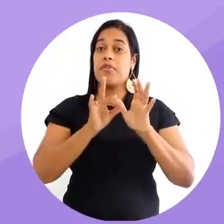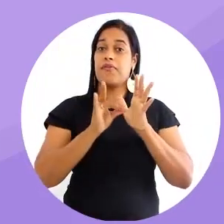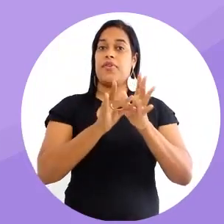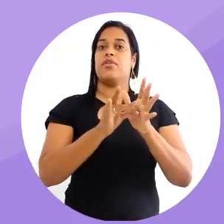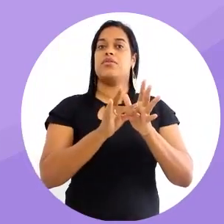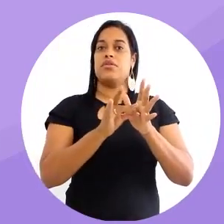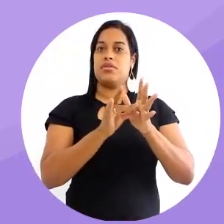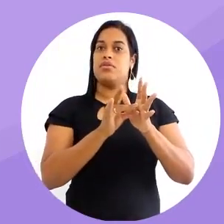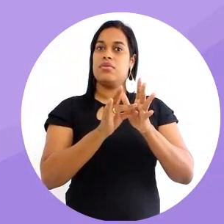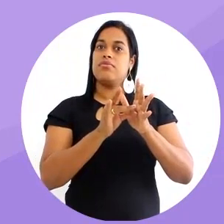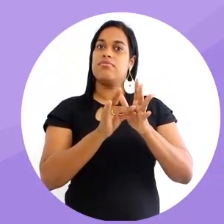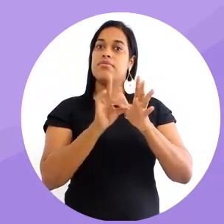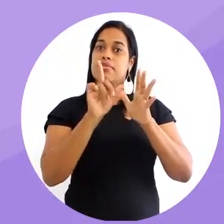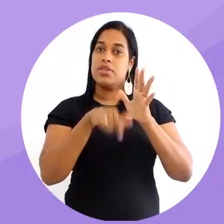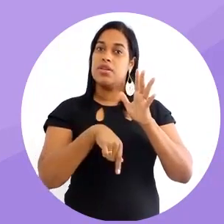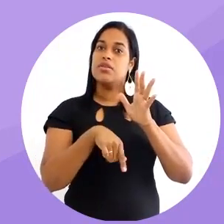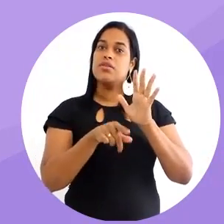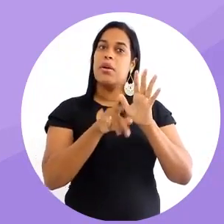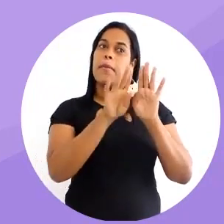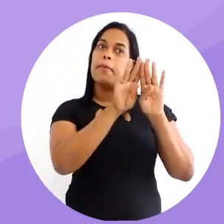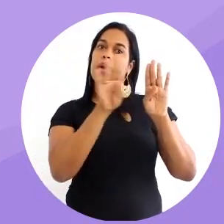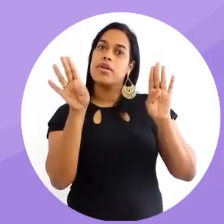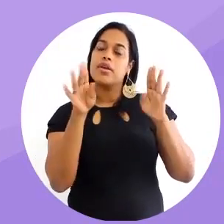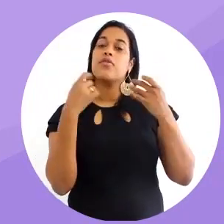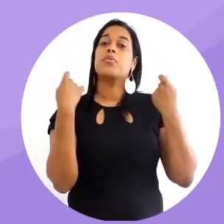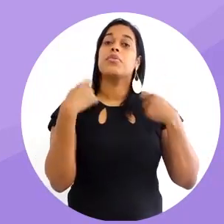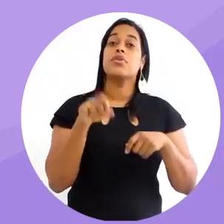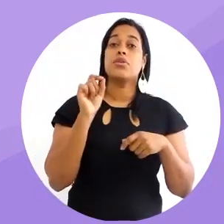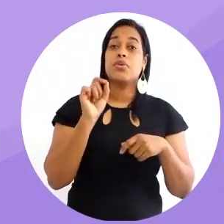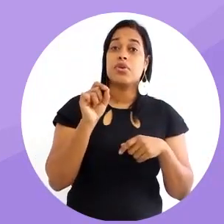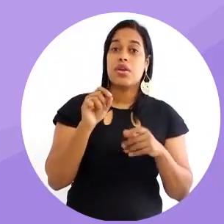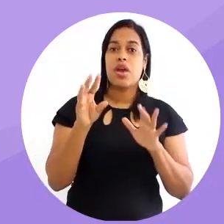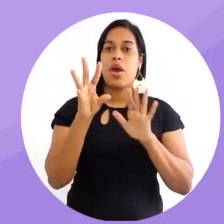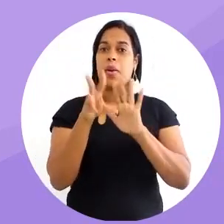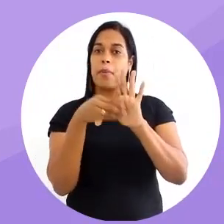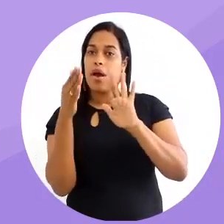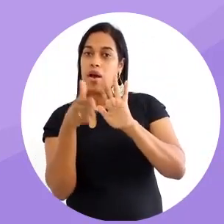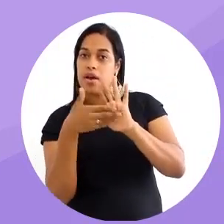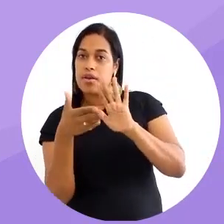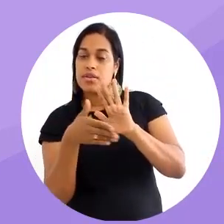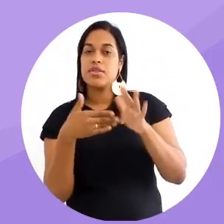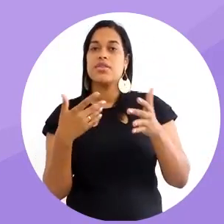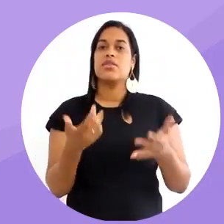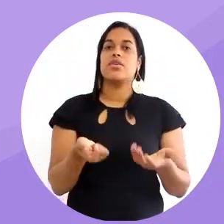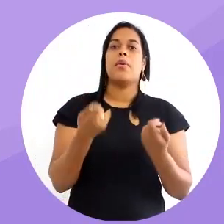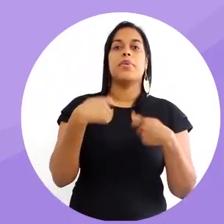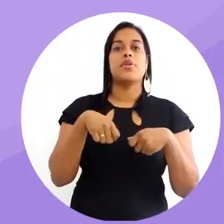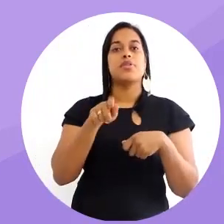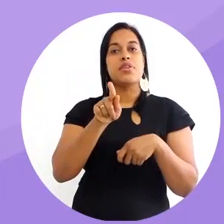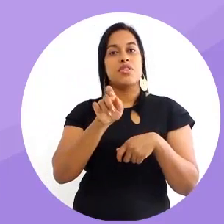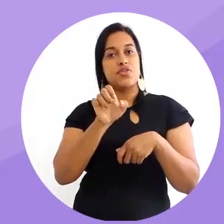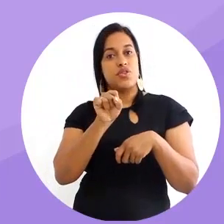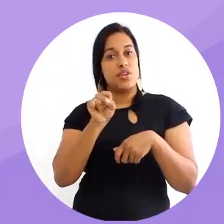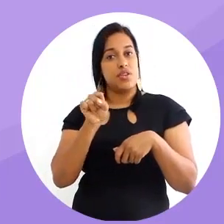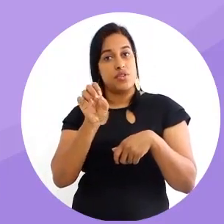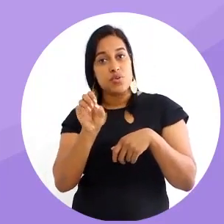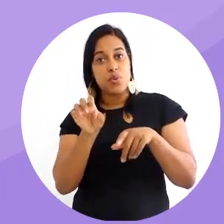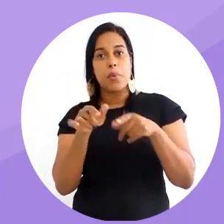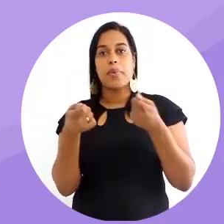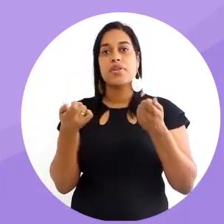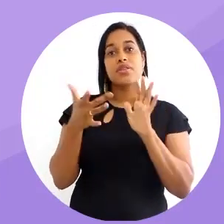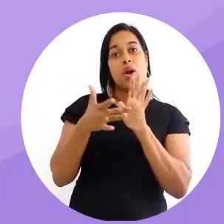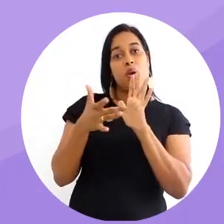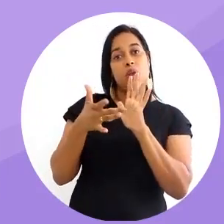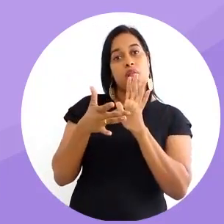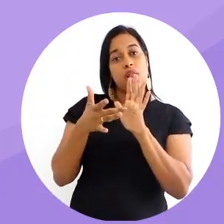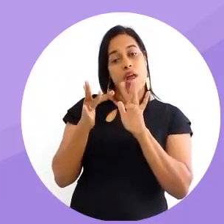fazer a fixação desse elemento na parede? Eu vou precisar de argamassa colante? Eu vou precisar de gesso cola? Vou precisar de cola